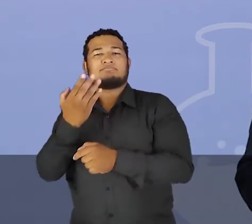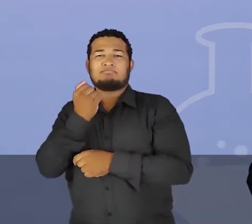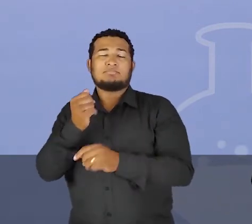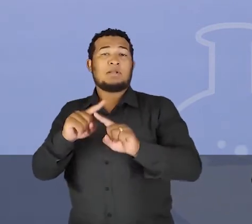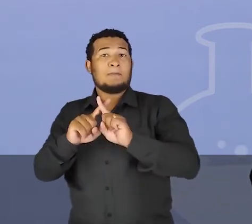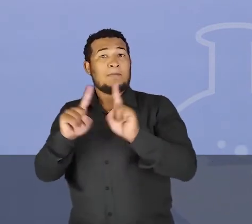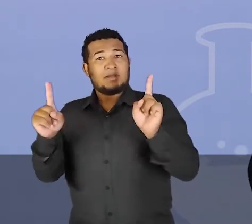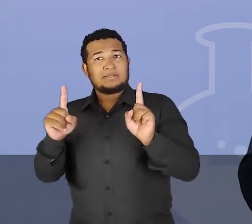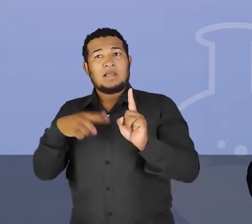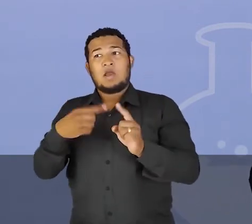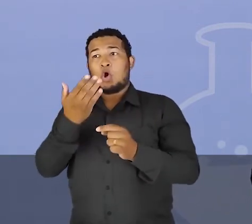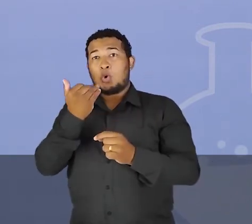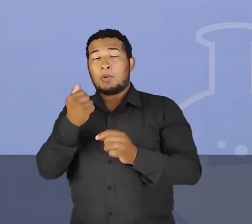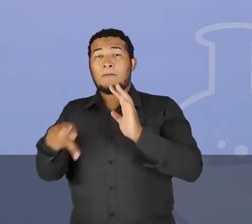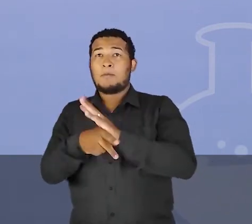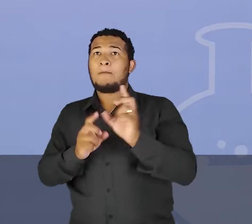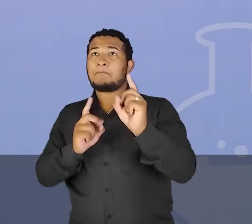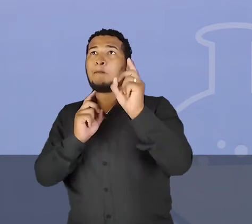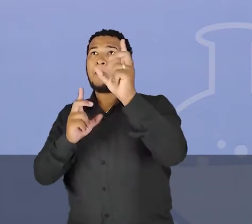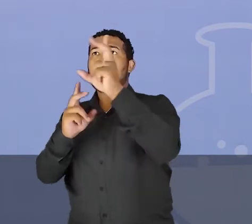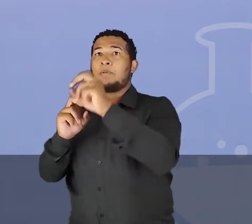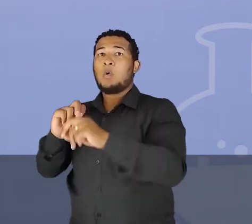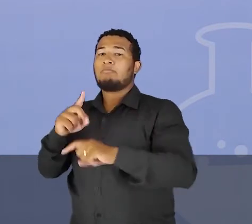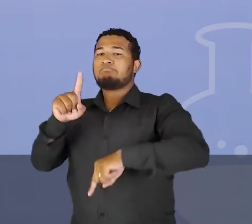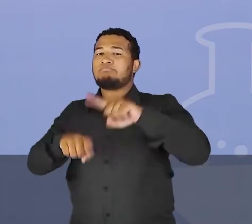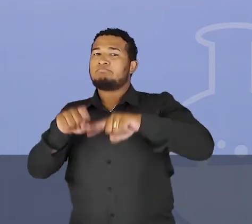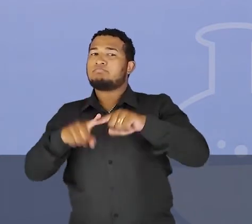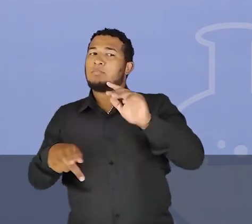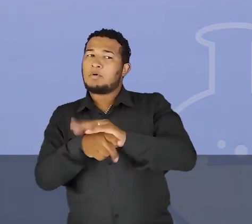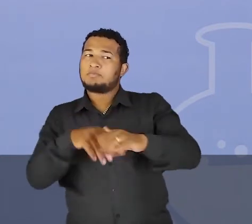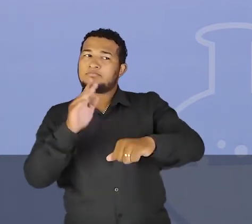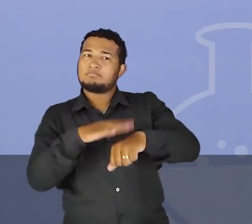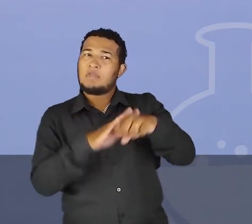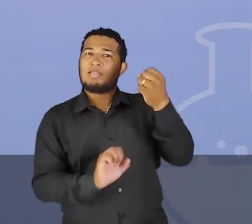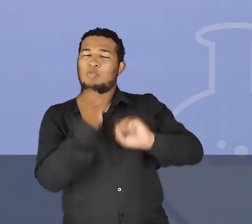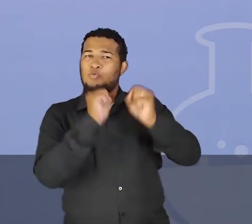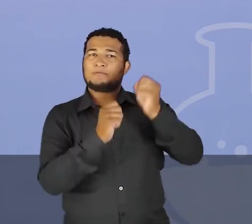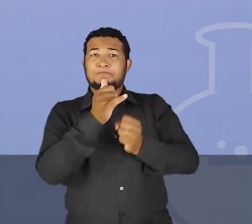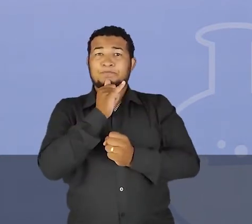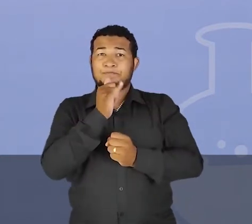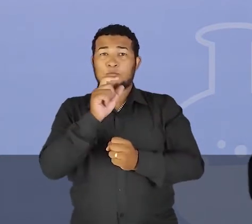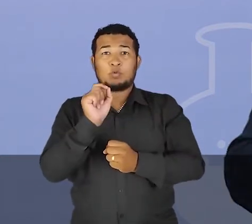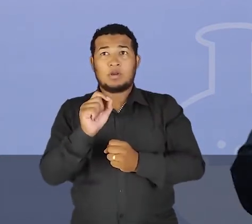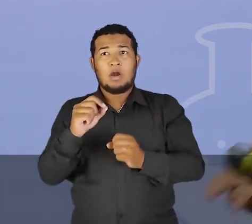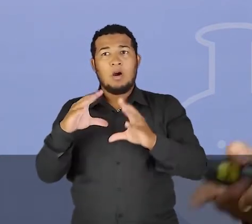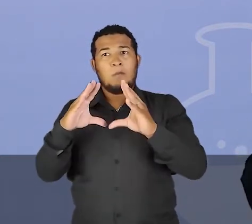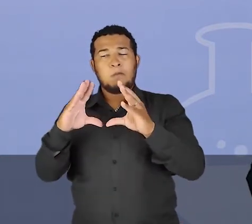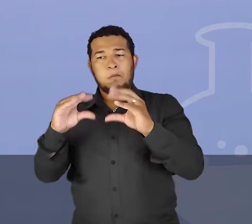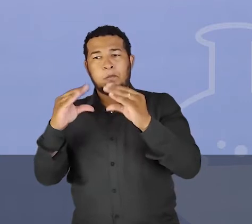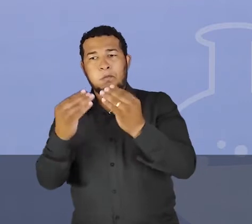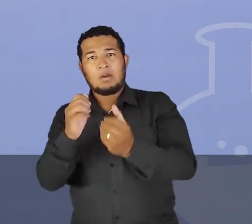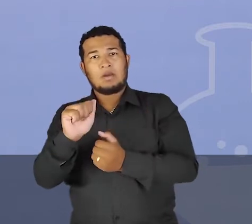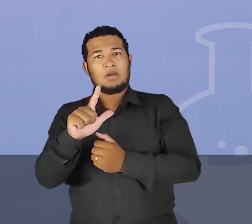Mas há um alimento para exportação ou matéria-prima para as atividades industriais, como, por exemplo, o algodão para a indústria